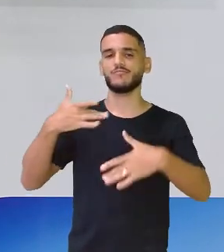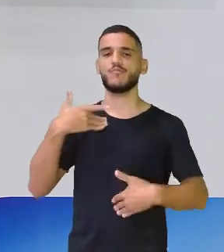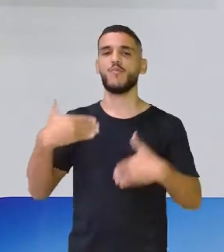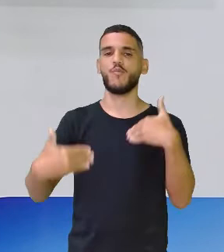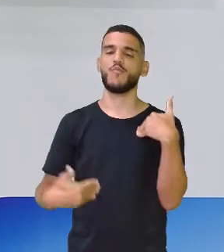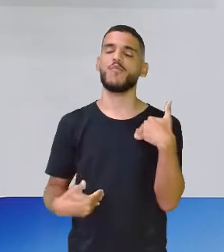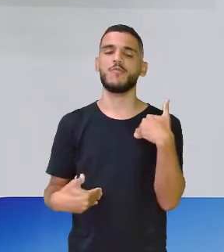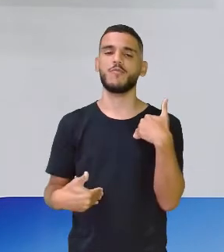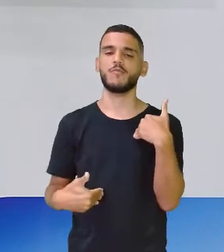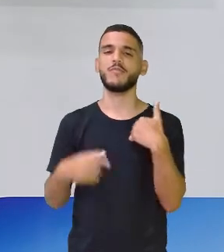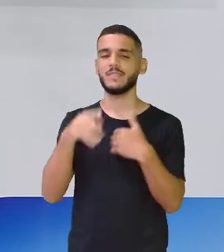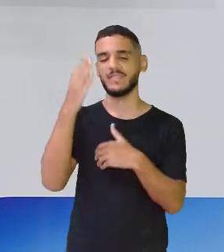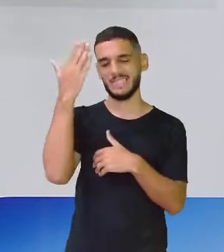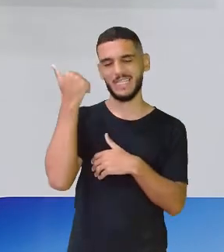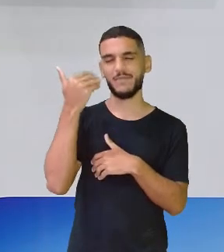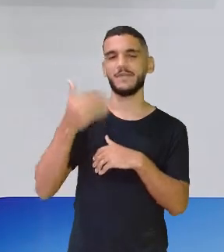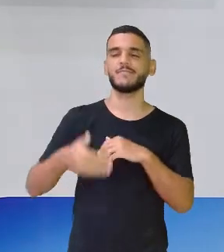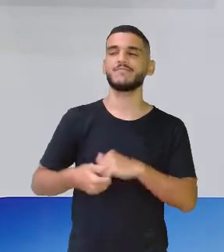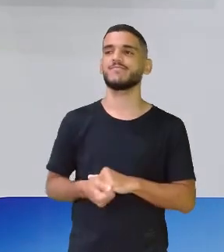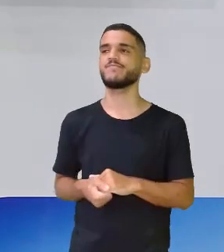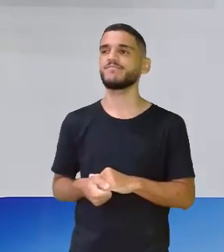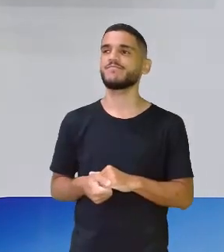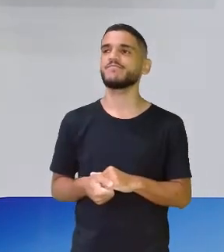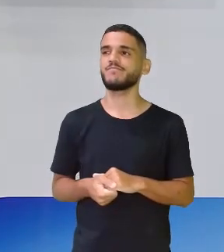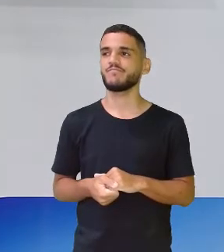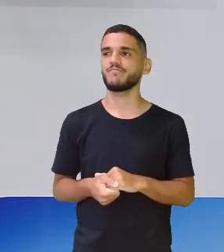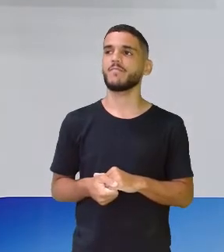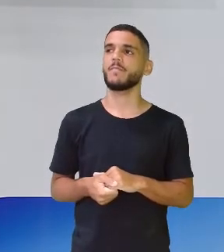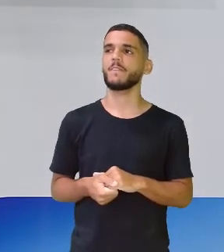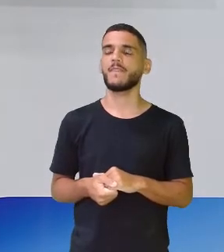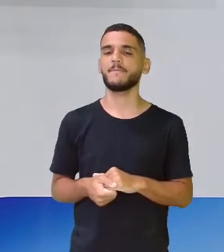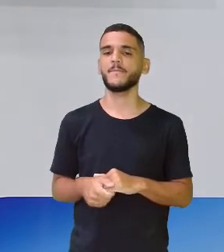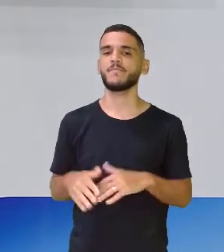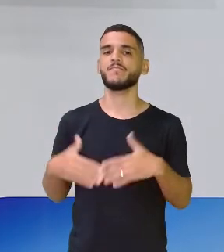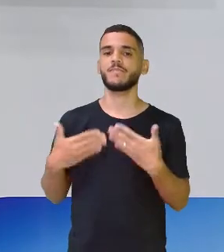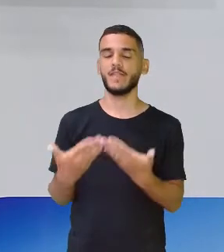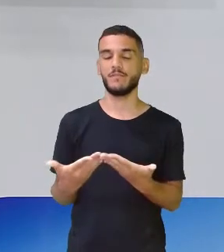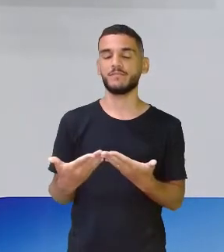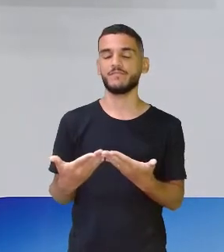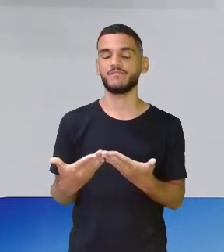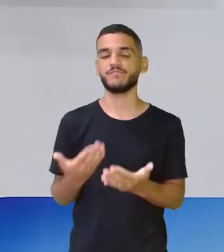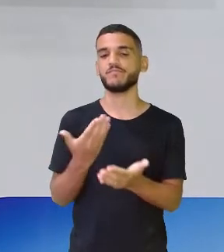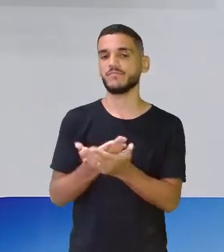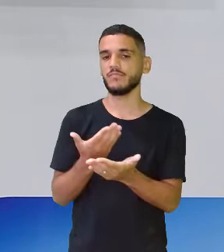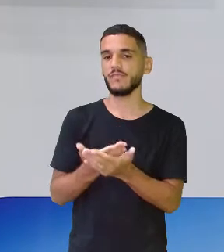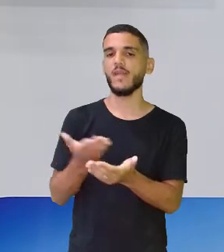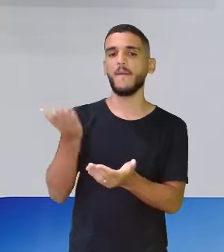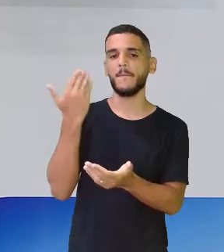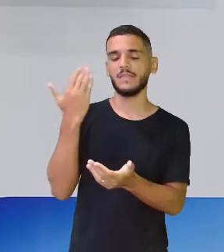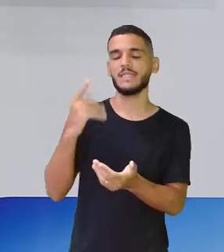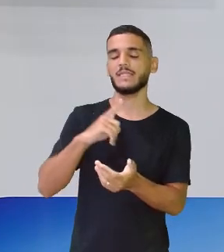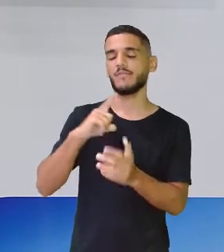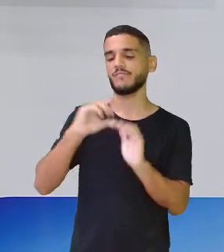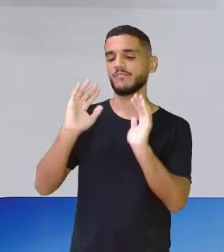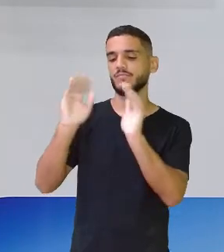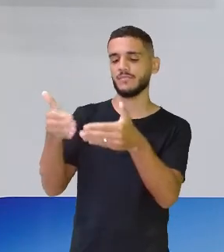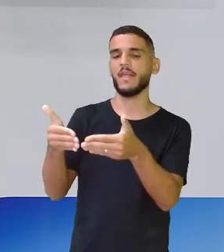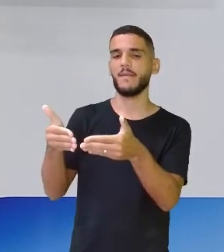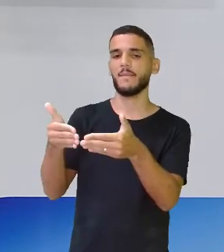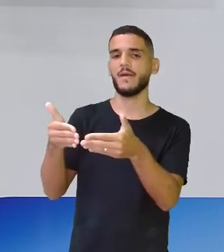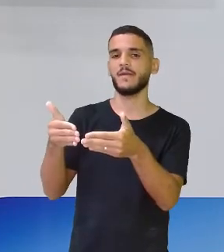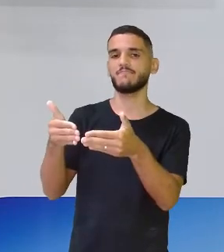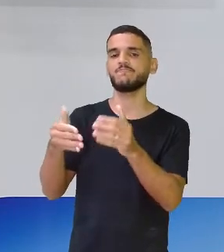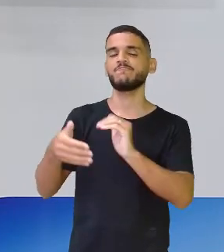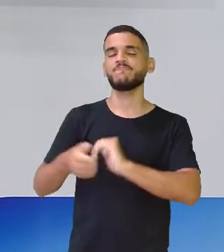corpo. Você sabe disso. Então, na nossa aula passada, nós trouxemos um tema específico, já que a gente está vivendo,